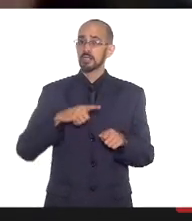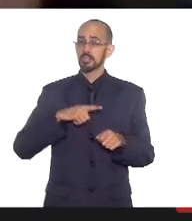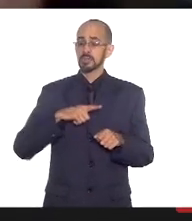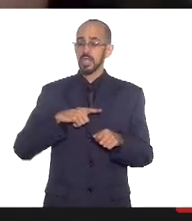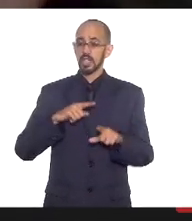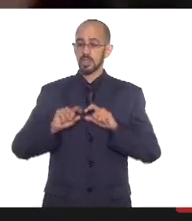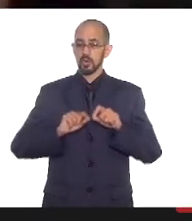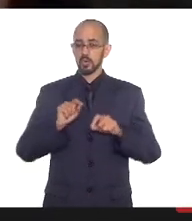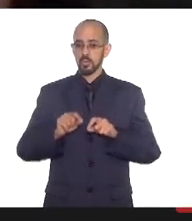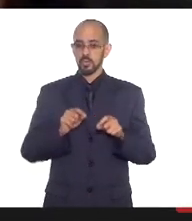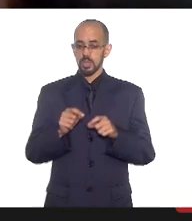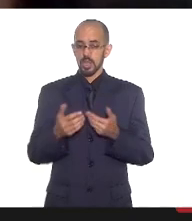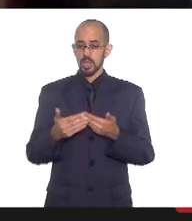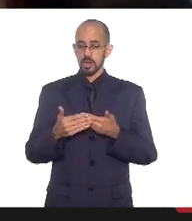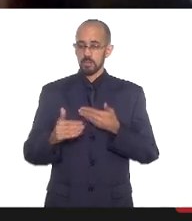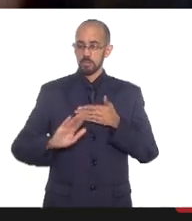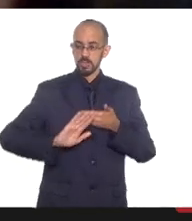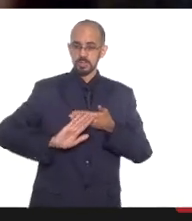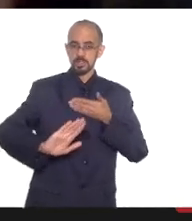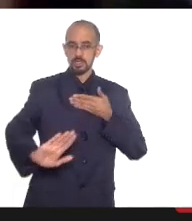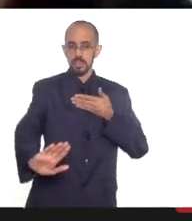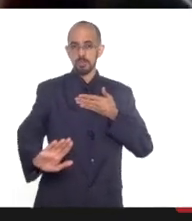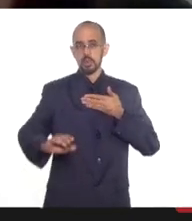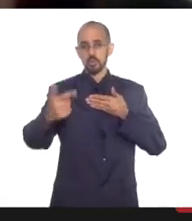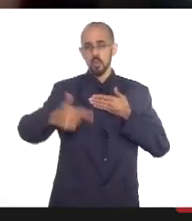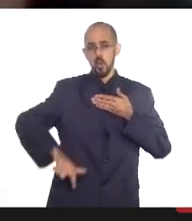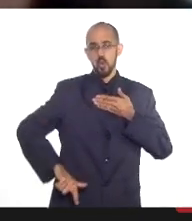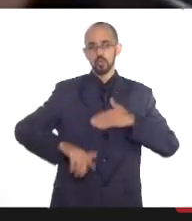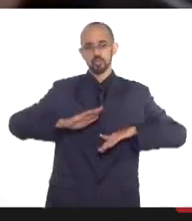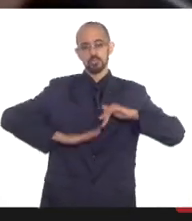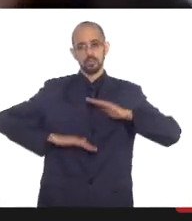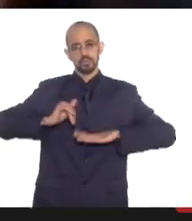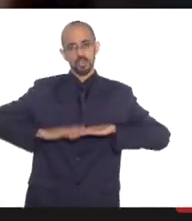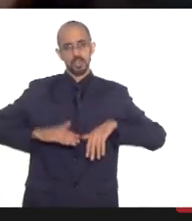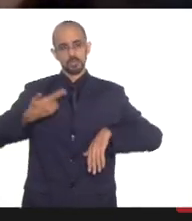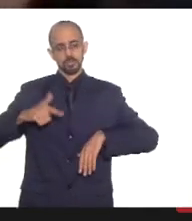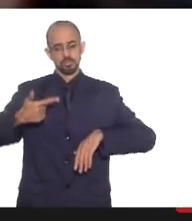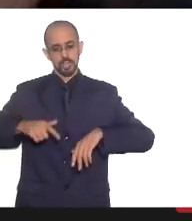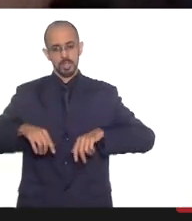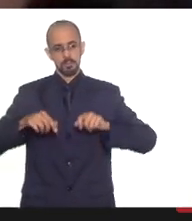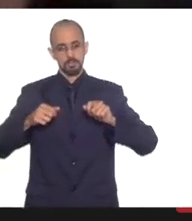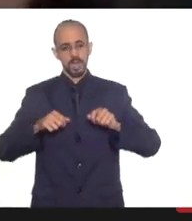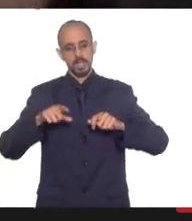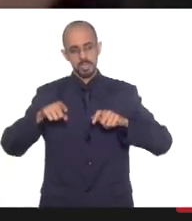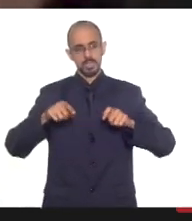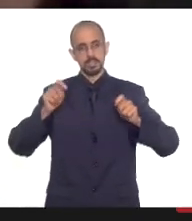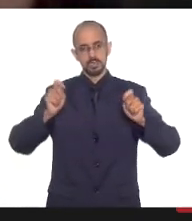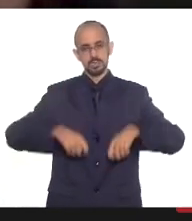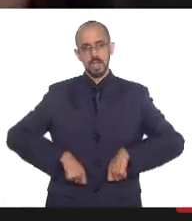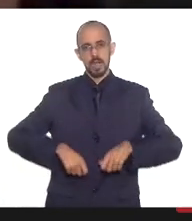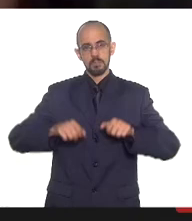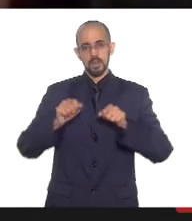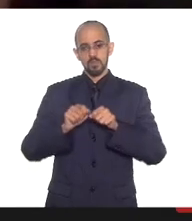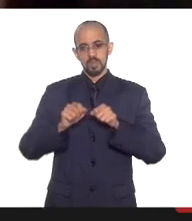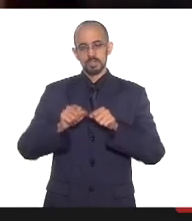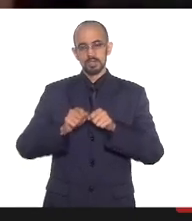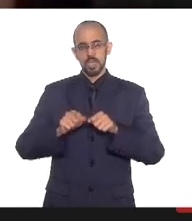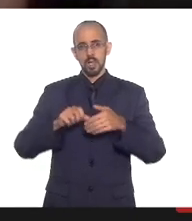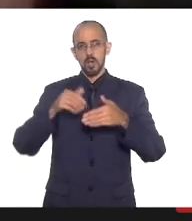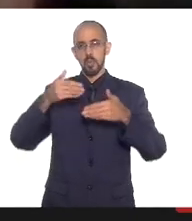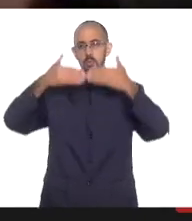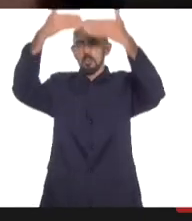distanciamento que outros profissionais não tem para esses profissionais é possível por exemplo uma divisória de acrílico